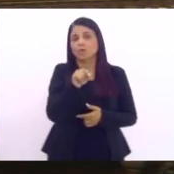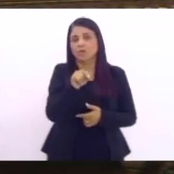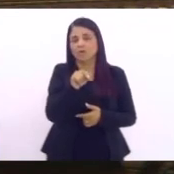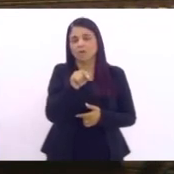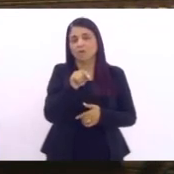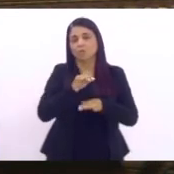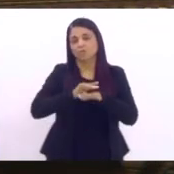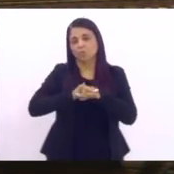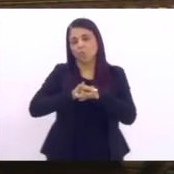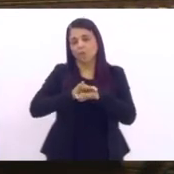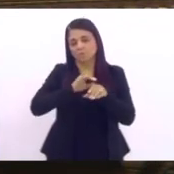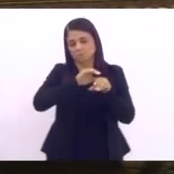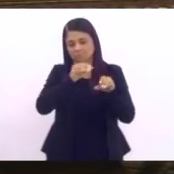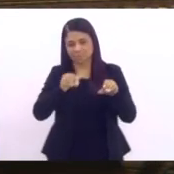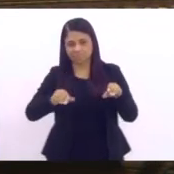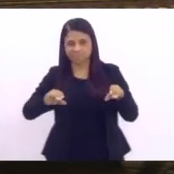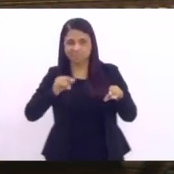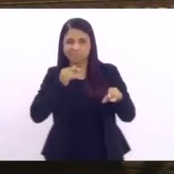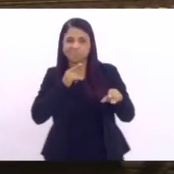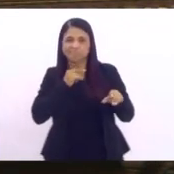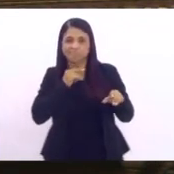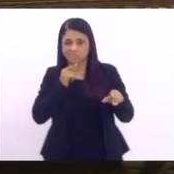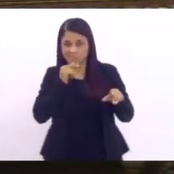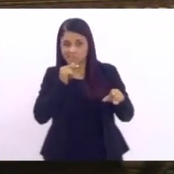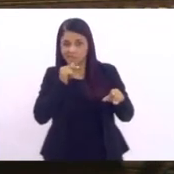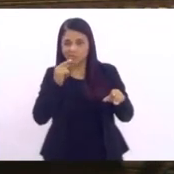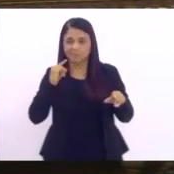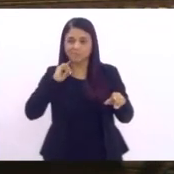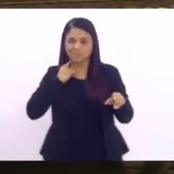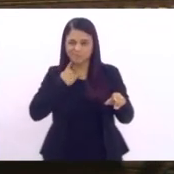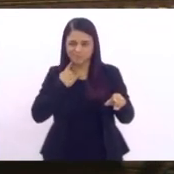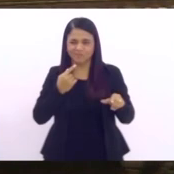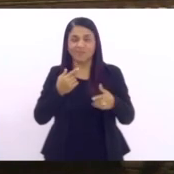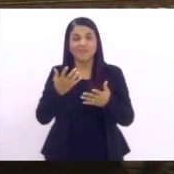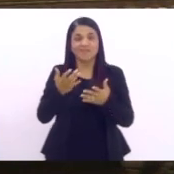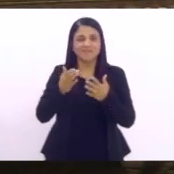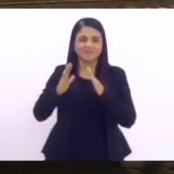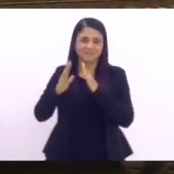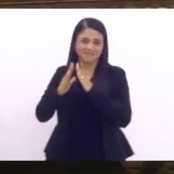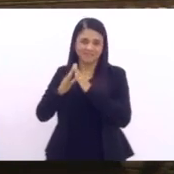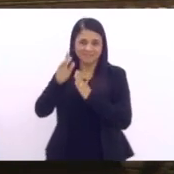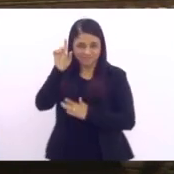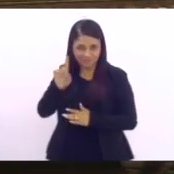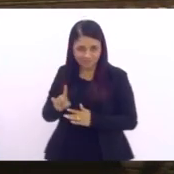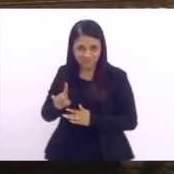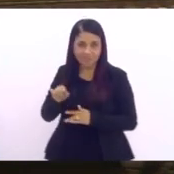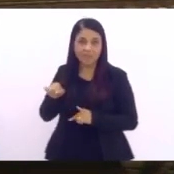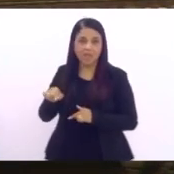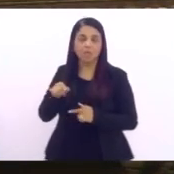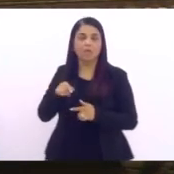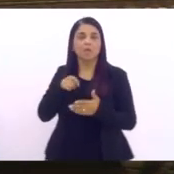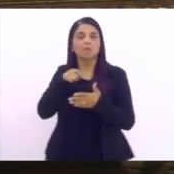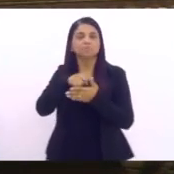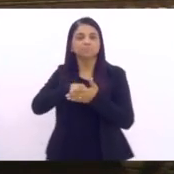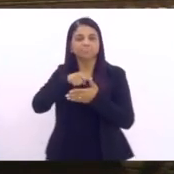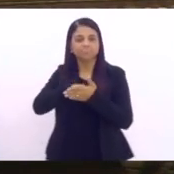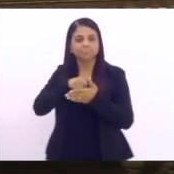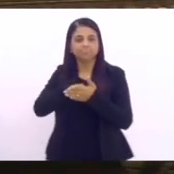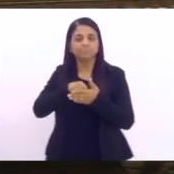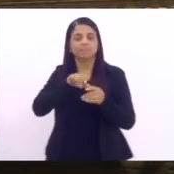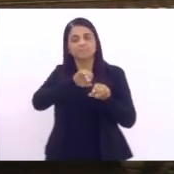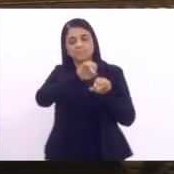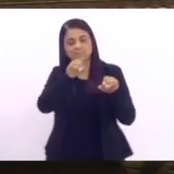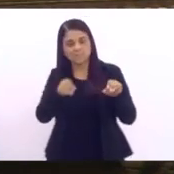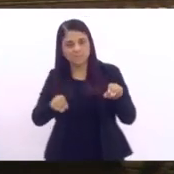Então, querer moradia digna é também reivindicar saneamento básico de maneira concreta